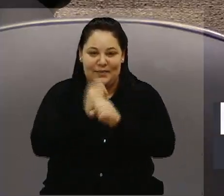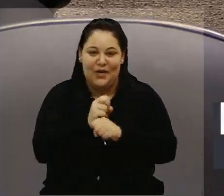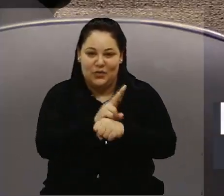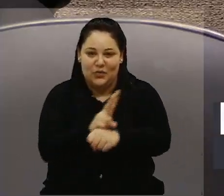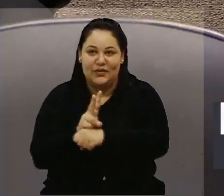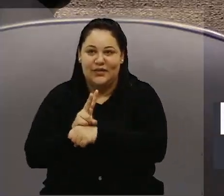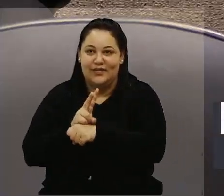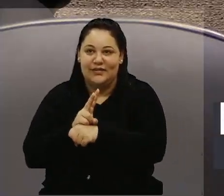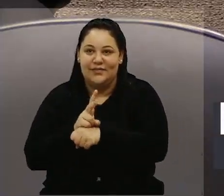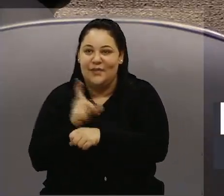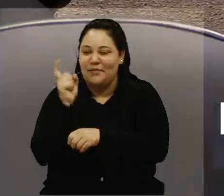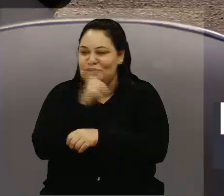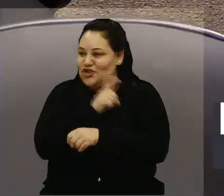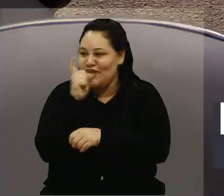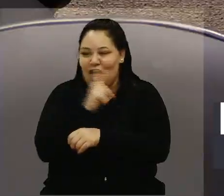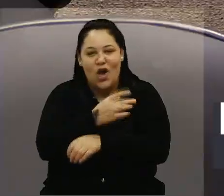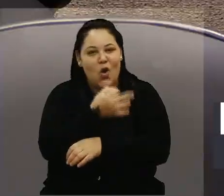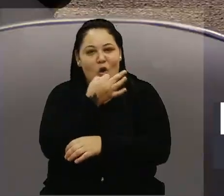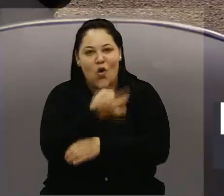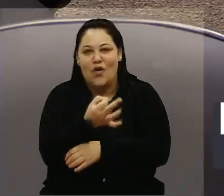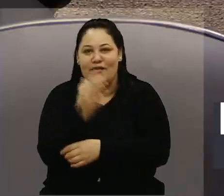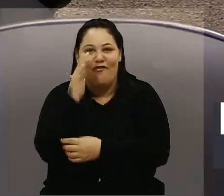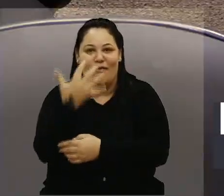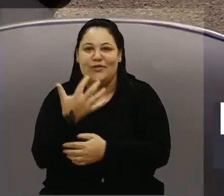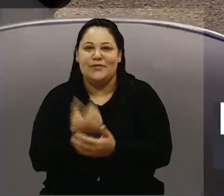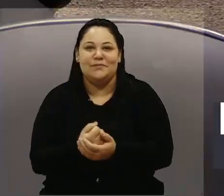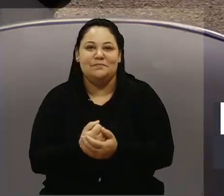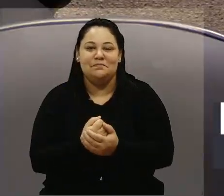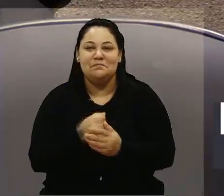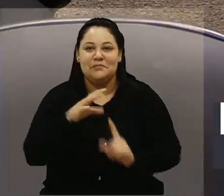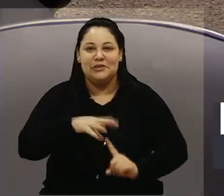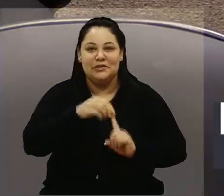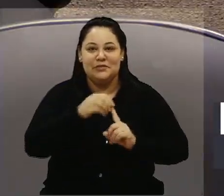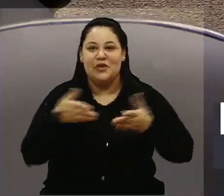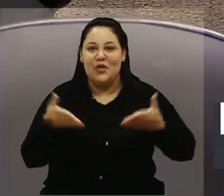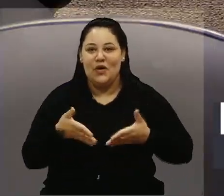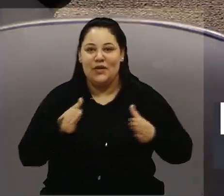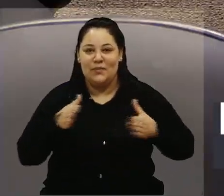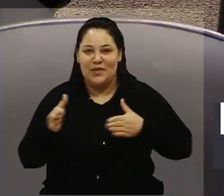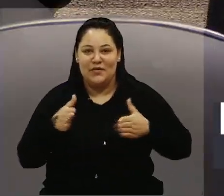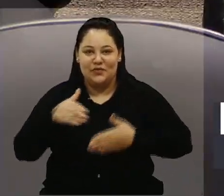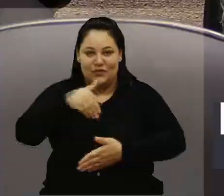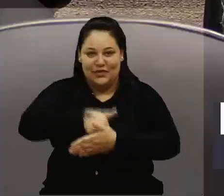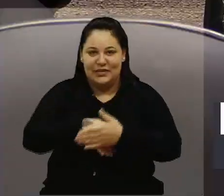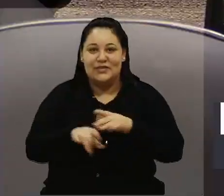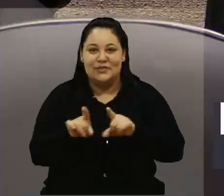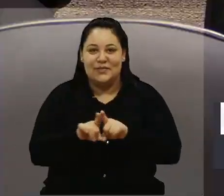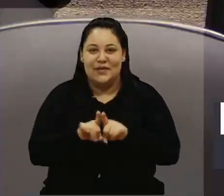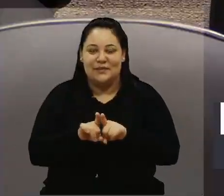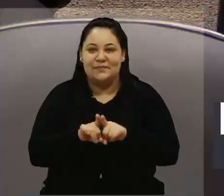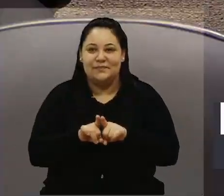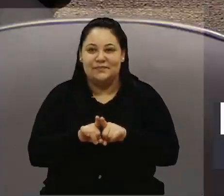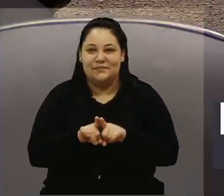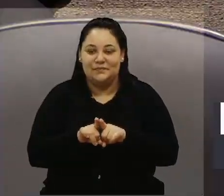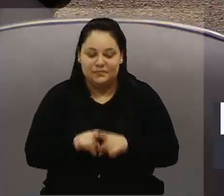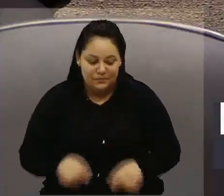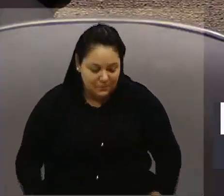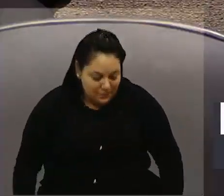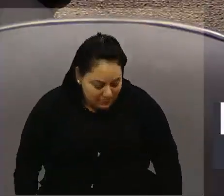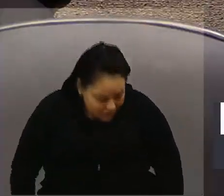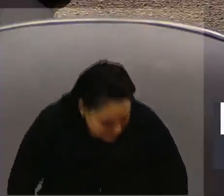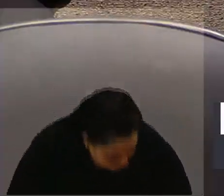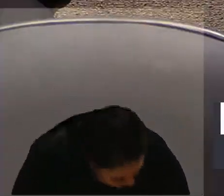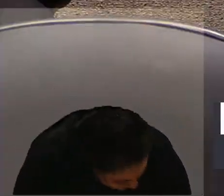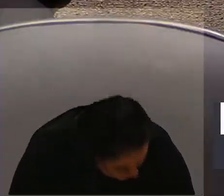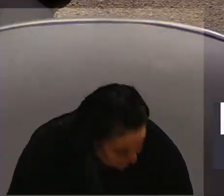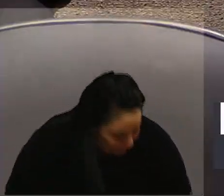mentira deslavada que aconteceu, principalmente agora nesse período eleitoral, onde aconteceu de um deputado estadual,